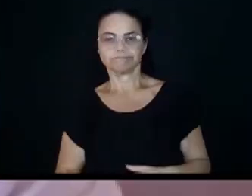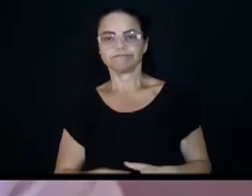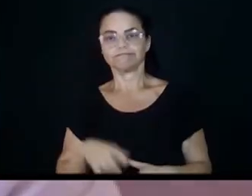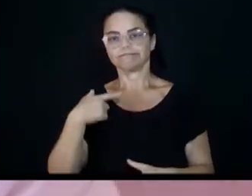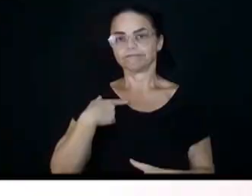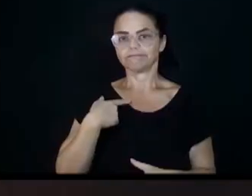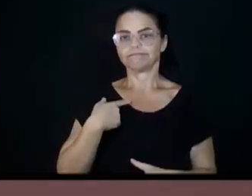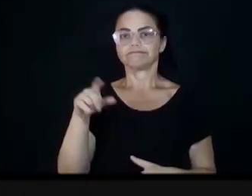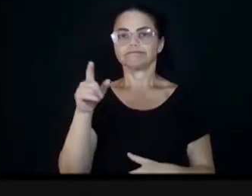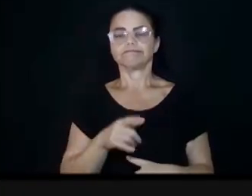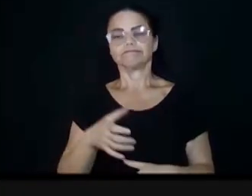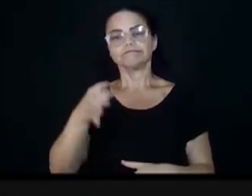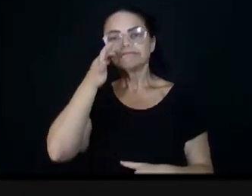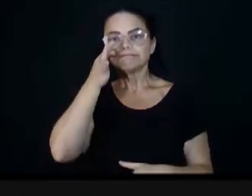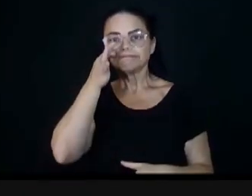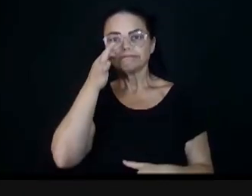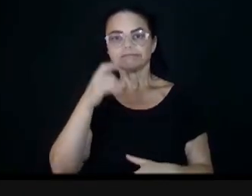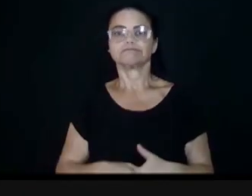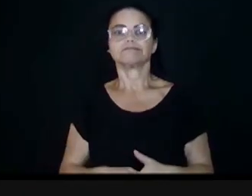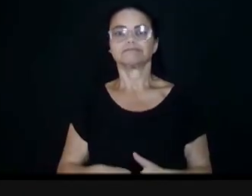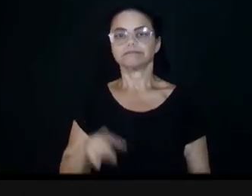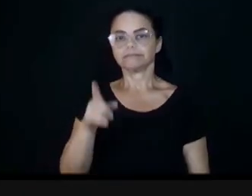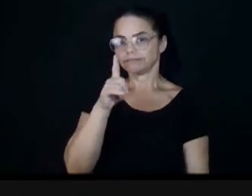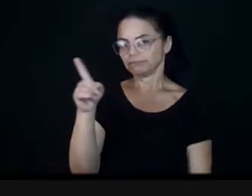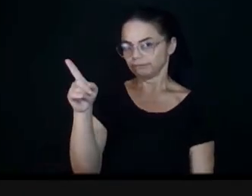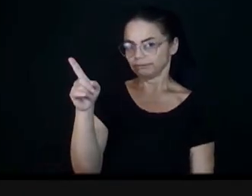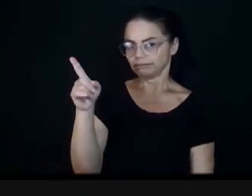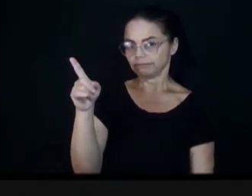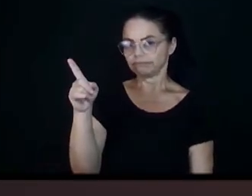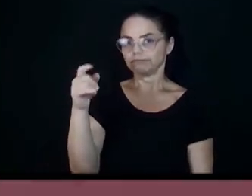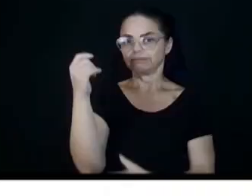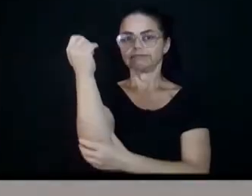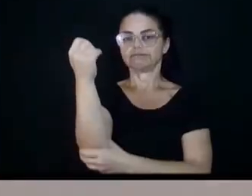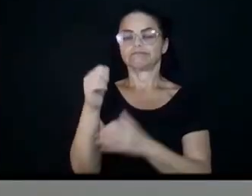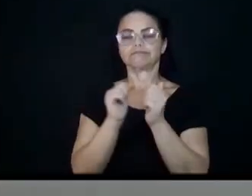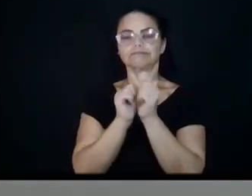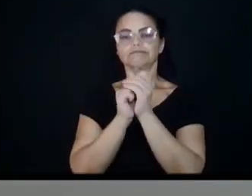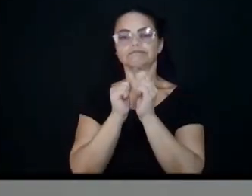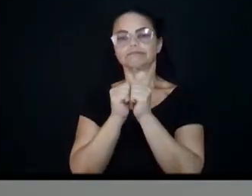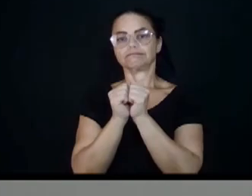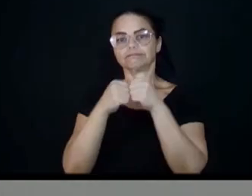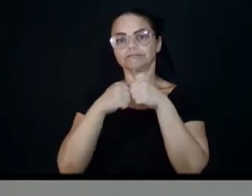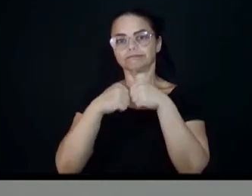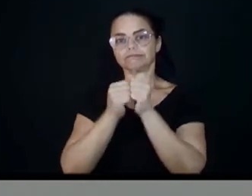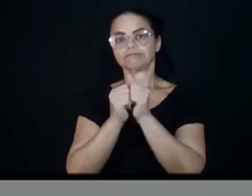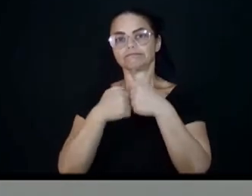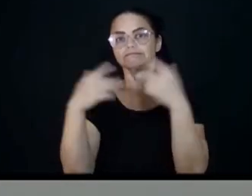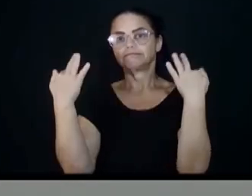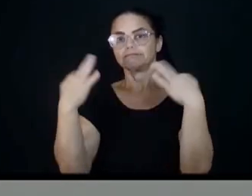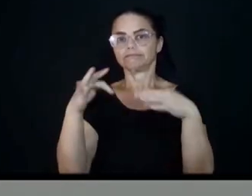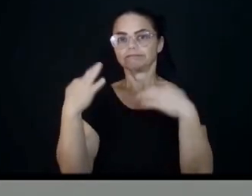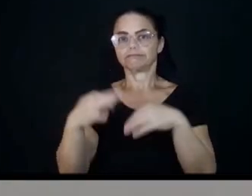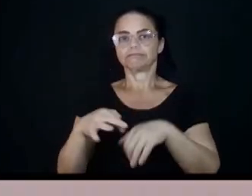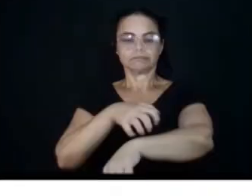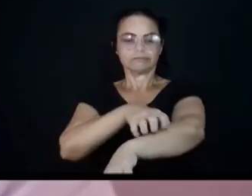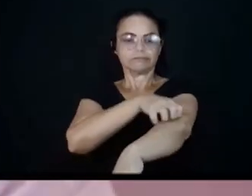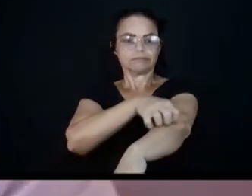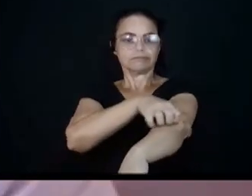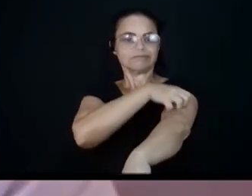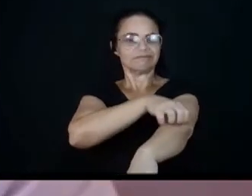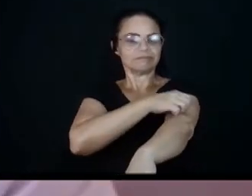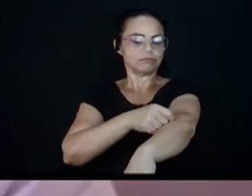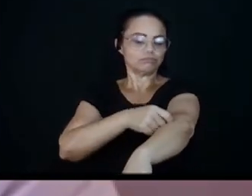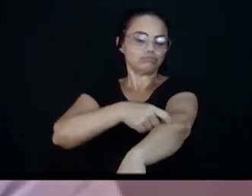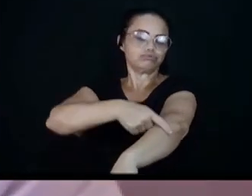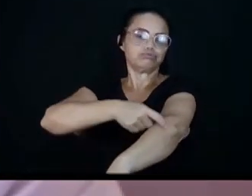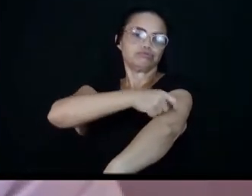assistindo que entenda que doeu a junta, inchou a junta, teve lesão de pele, teve fotossensibilidade, ou seja,